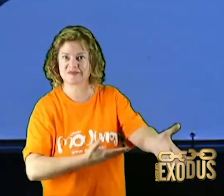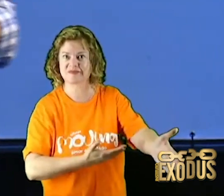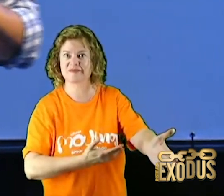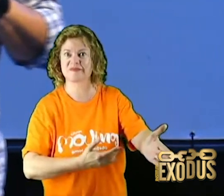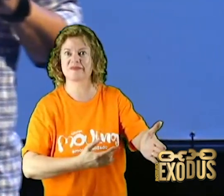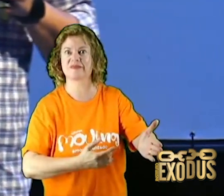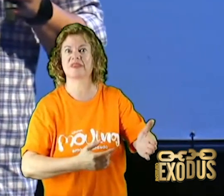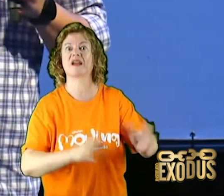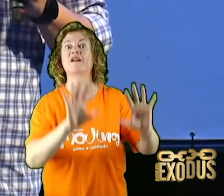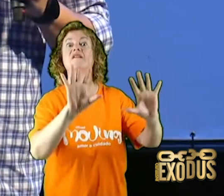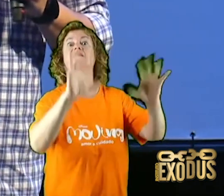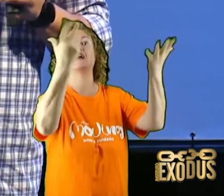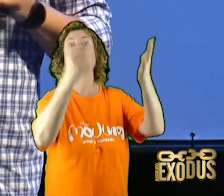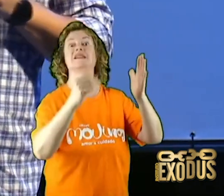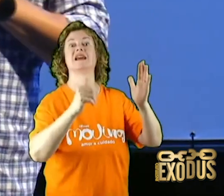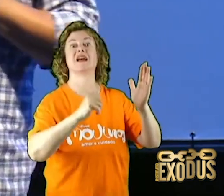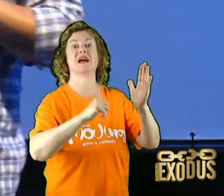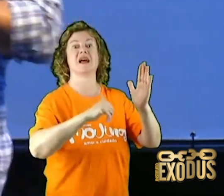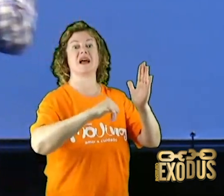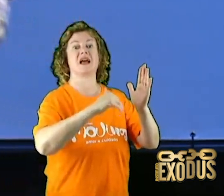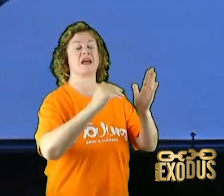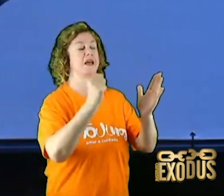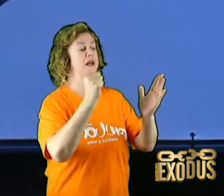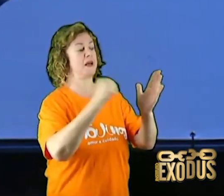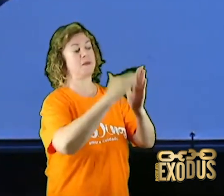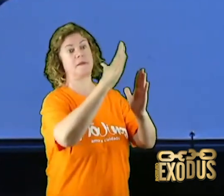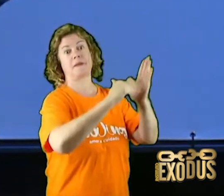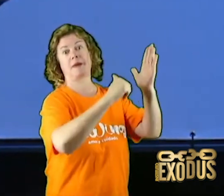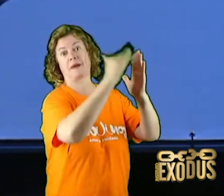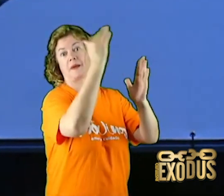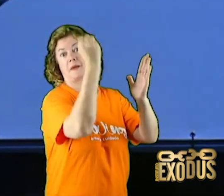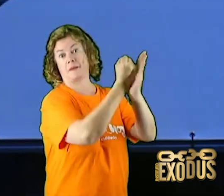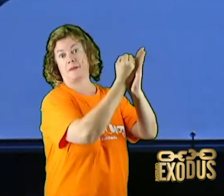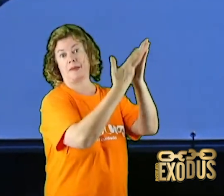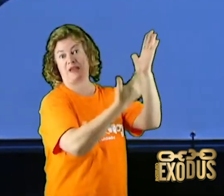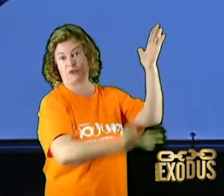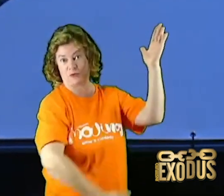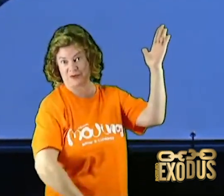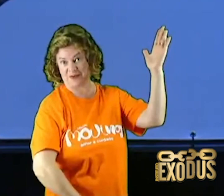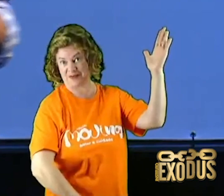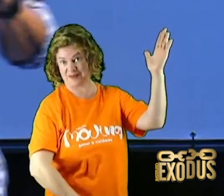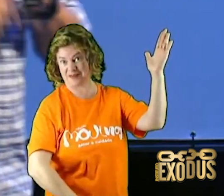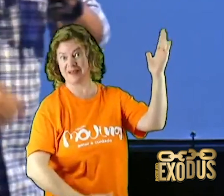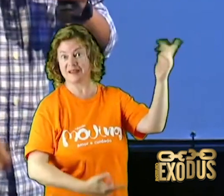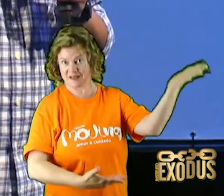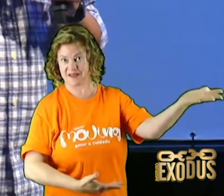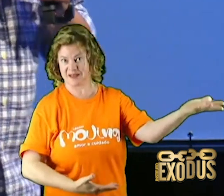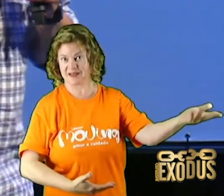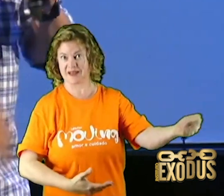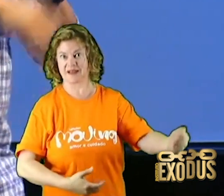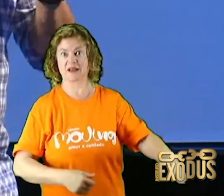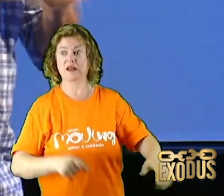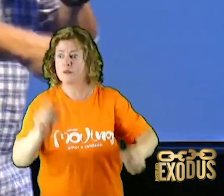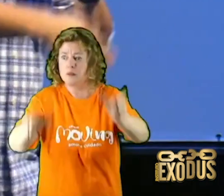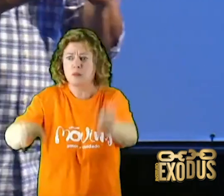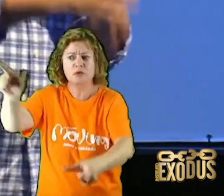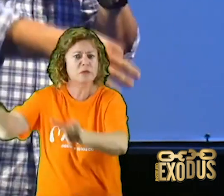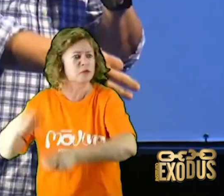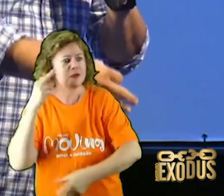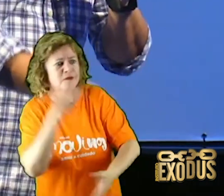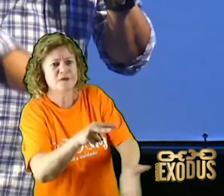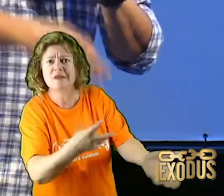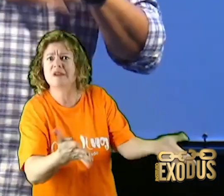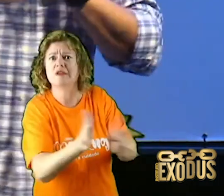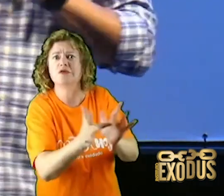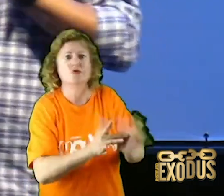não confiava neles. Por quê? Porque a gente esquece de milagre. É por isso que Jesus vai dizer, sabe o quê? Façam